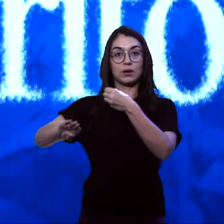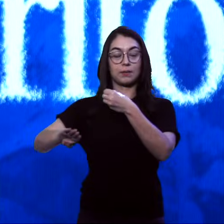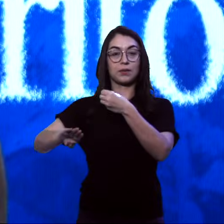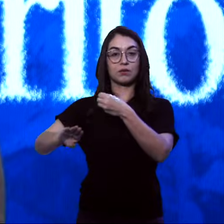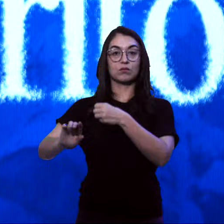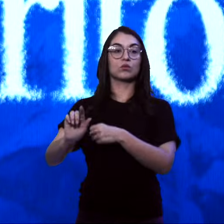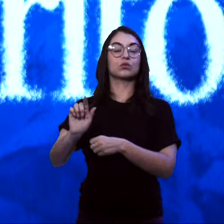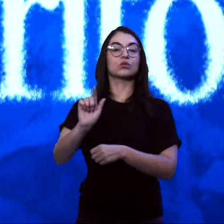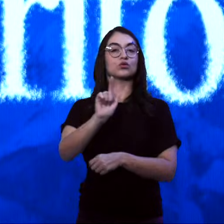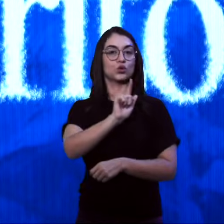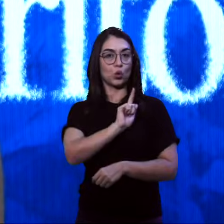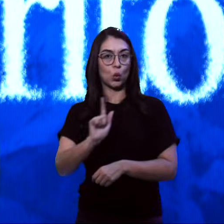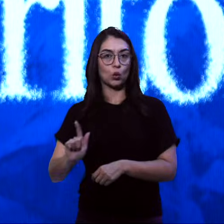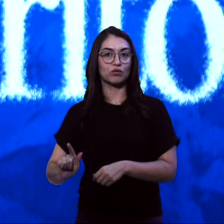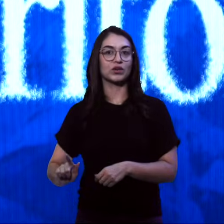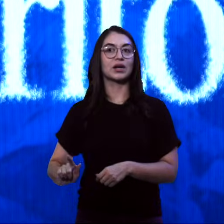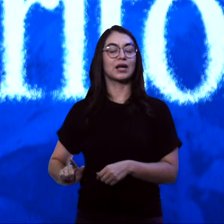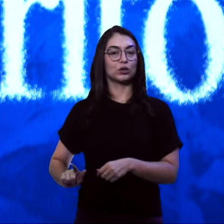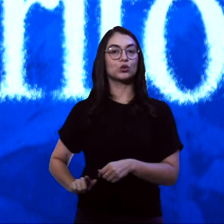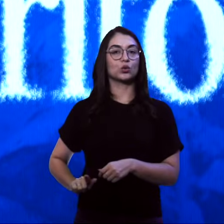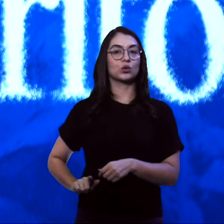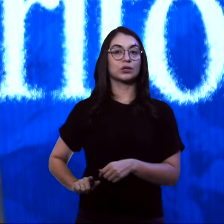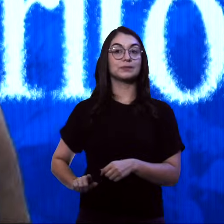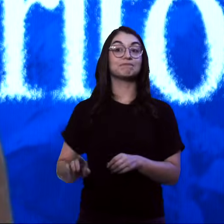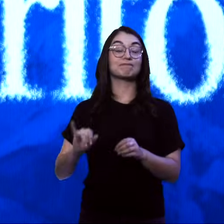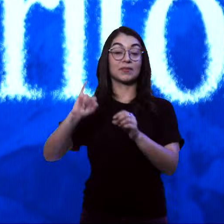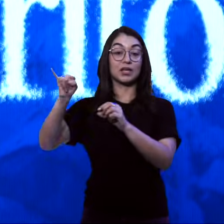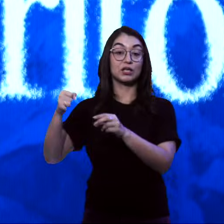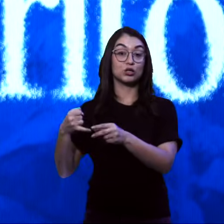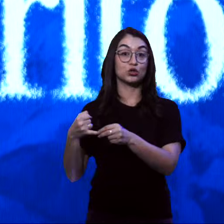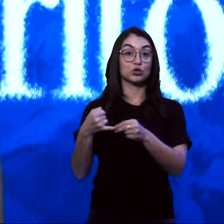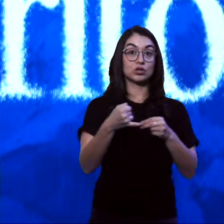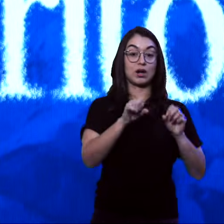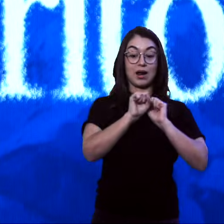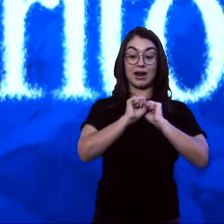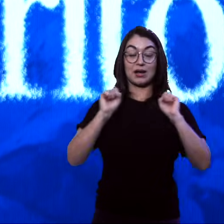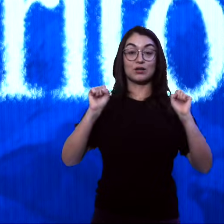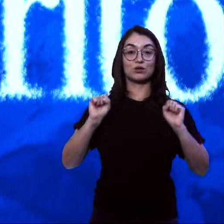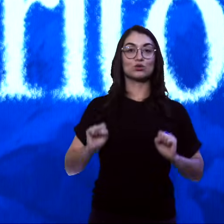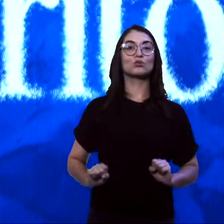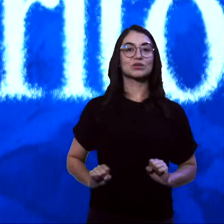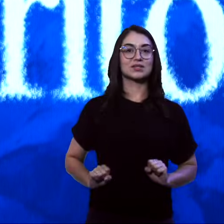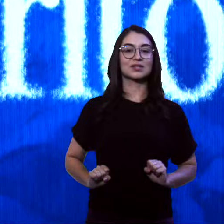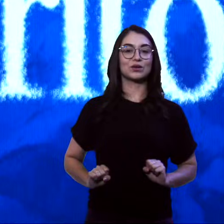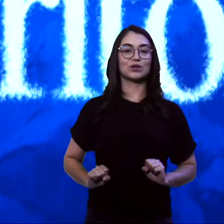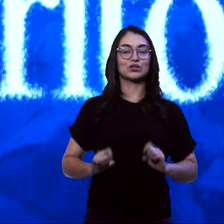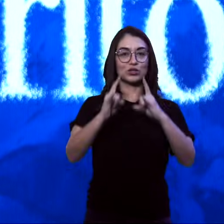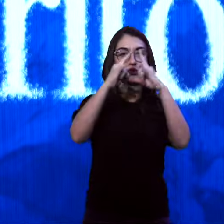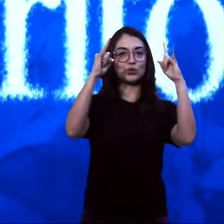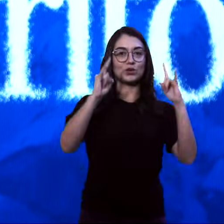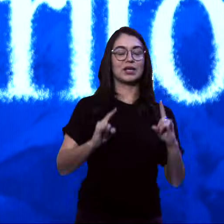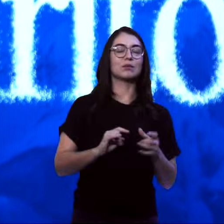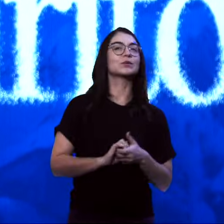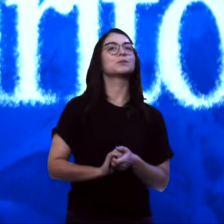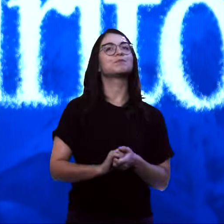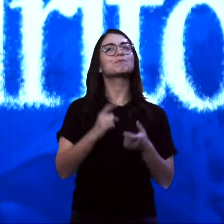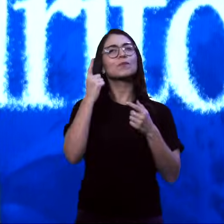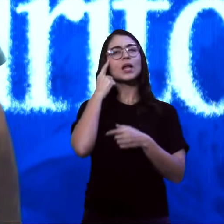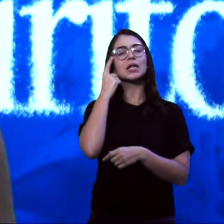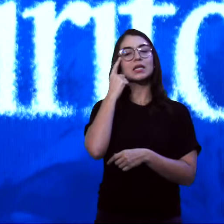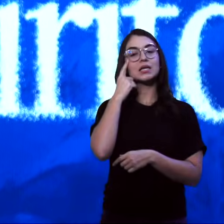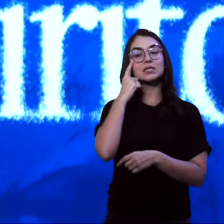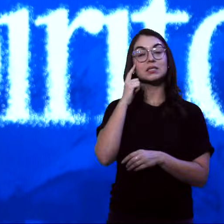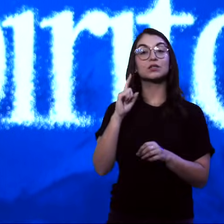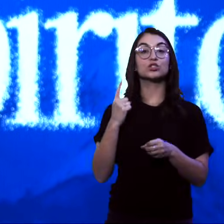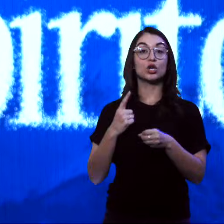da Judéia e Josué era o sumo sacerdote do templo. E é interessante porque Zorobabel era